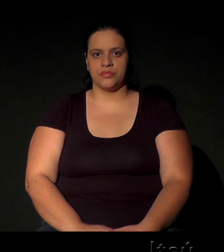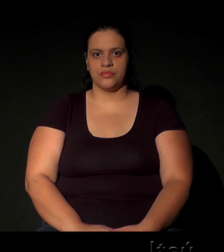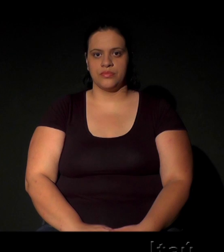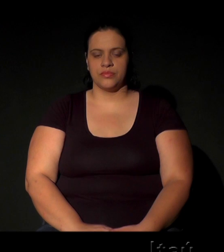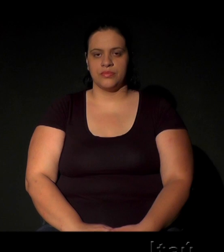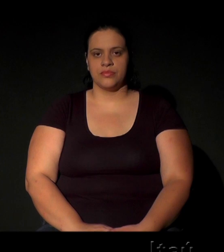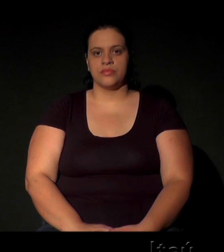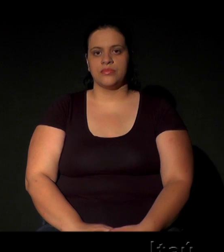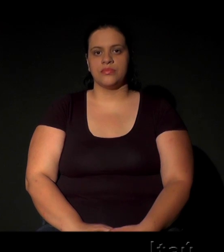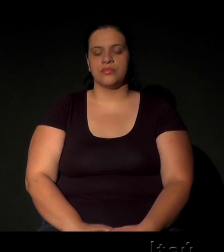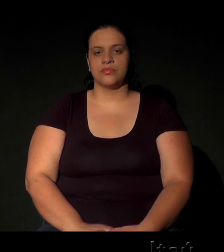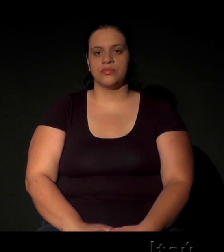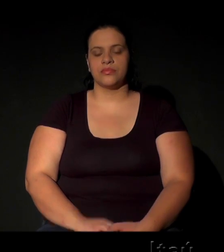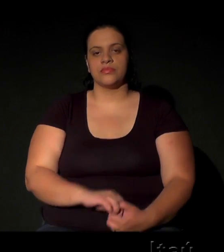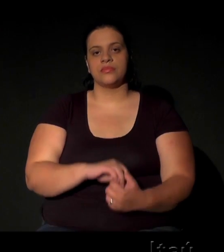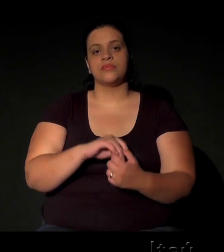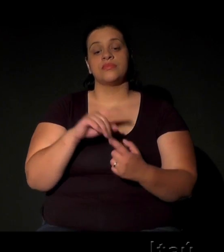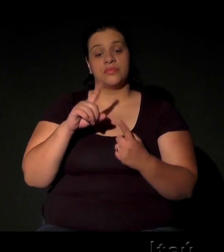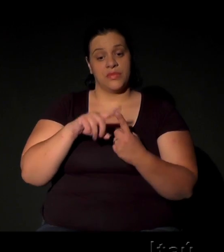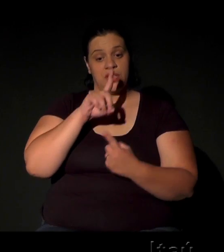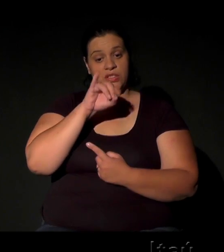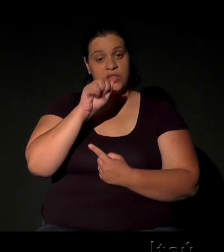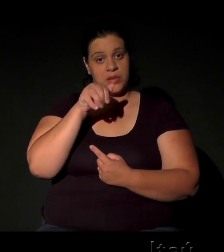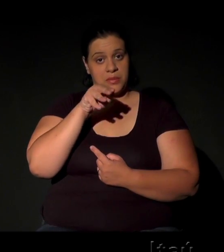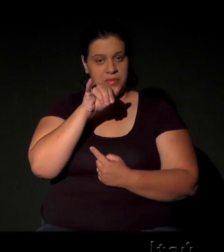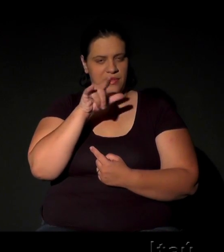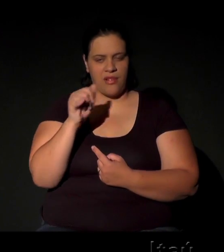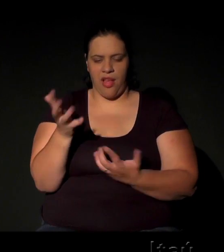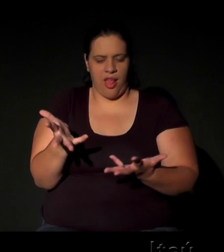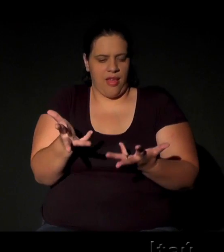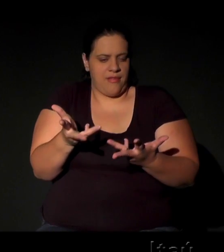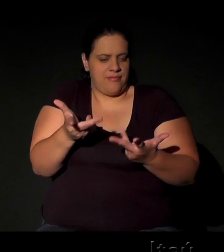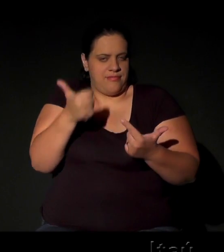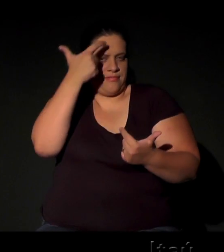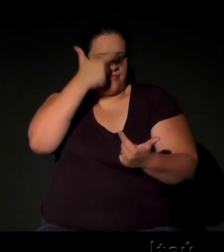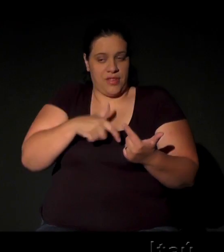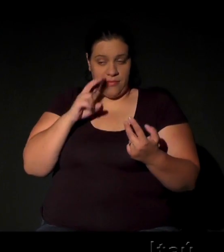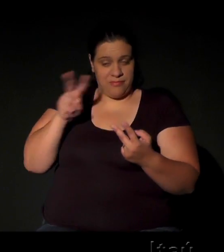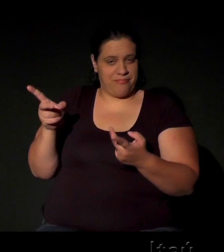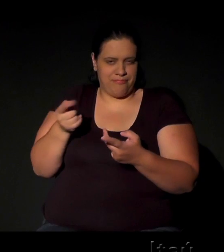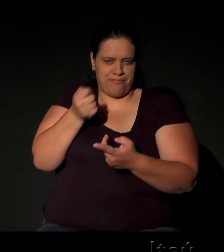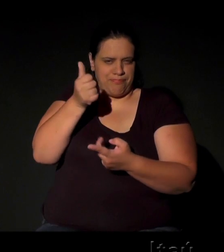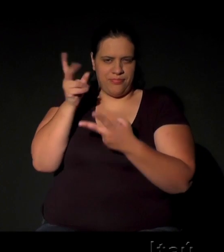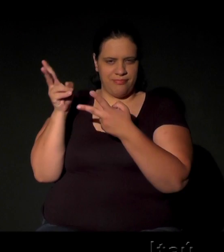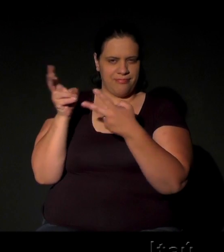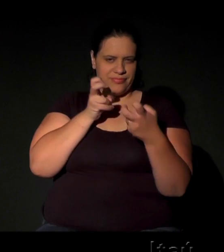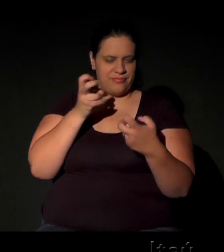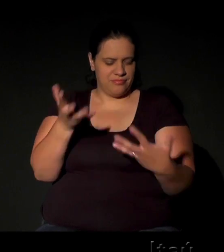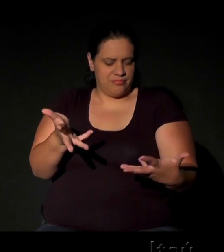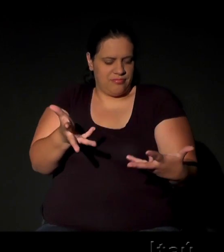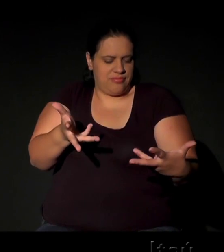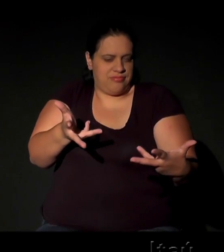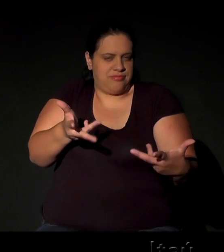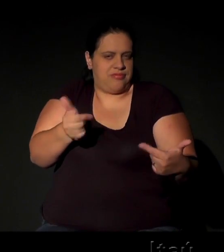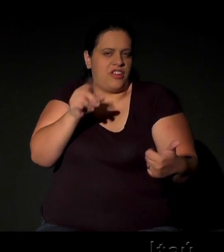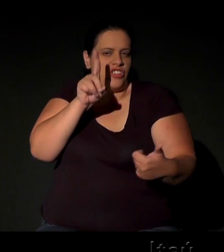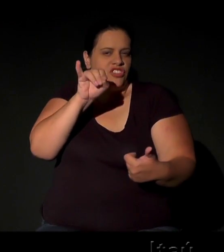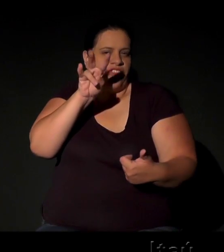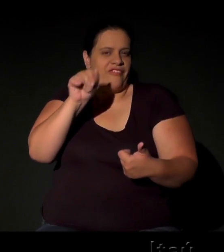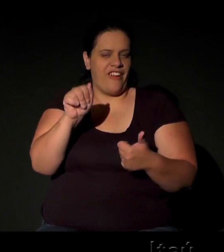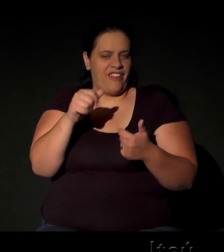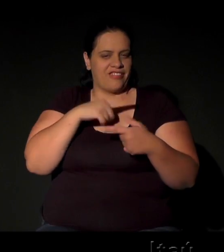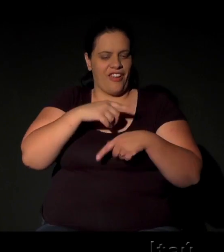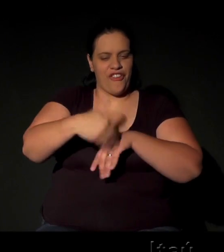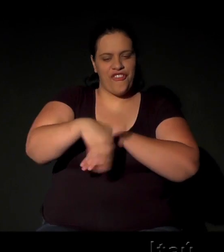Ribeiro a Jamila além de Diva como é notoriamente reconhecida nas redes e nas